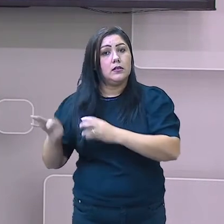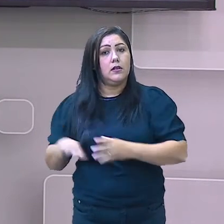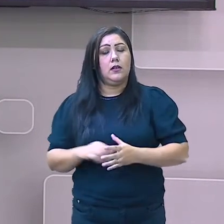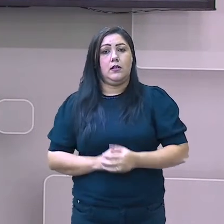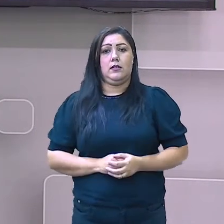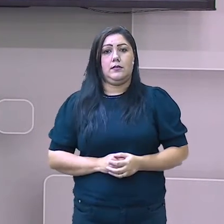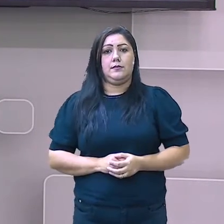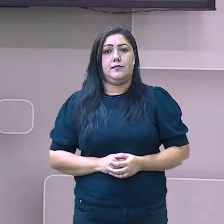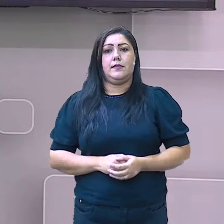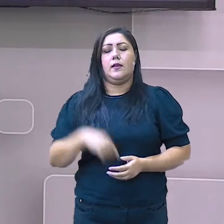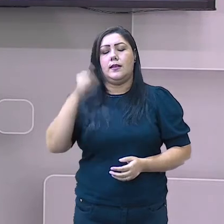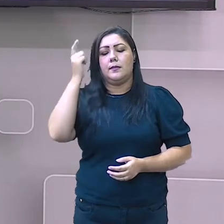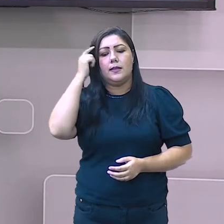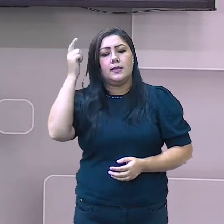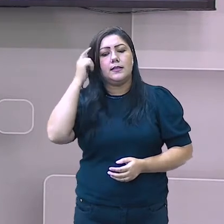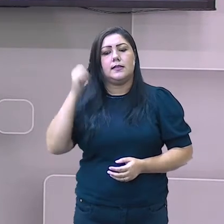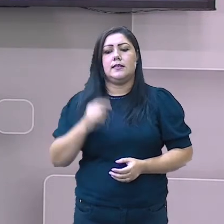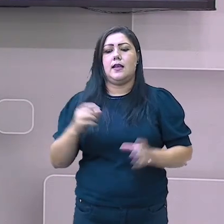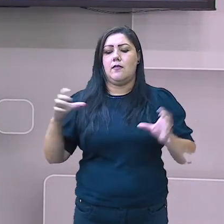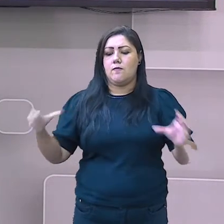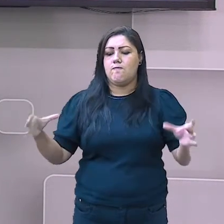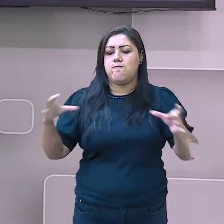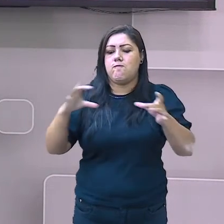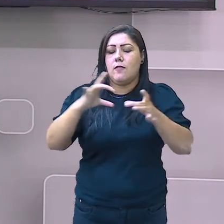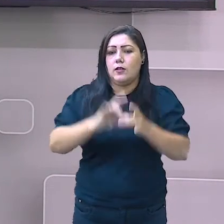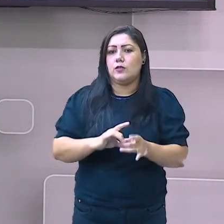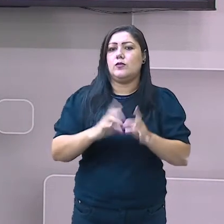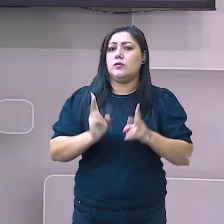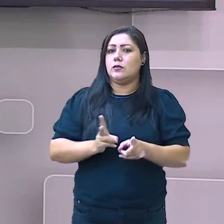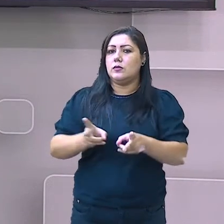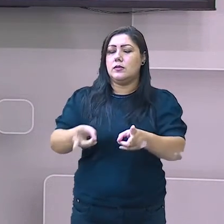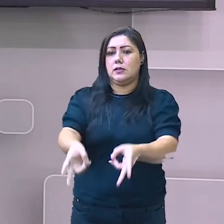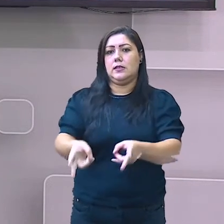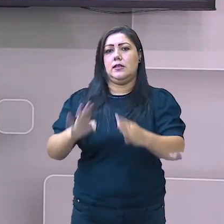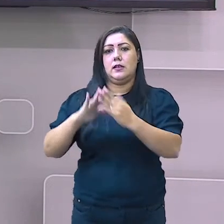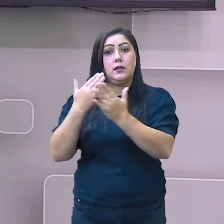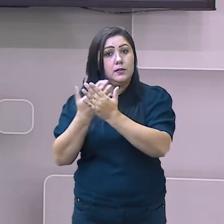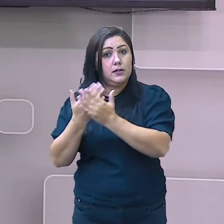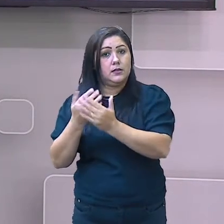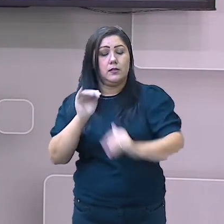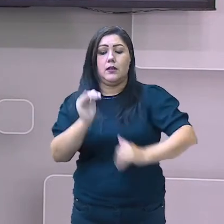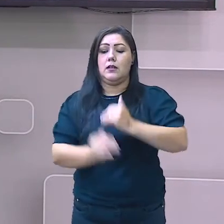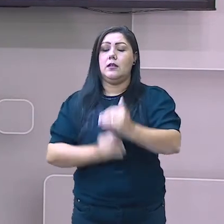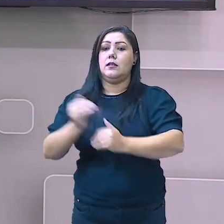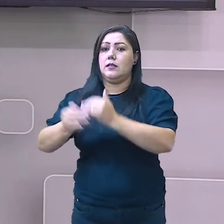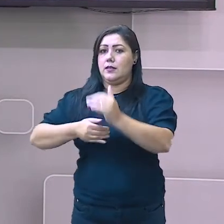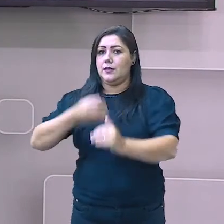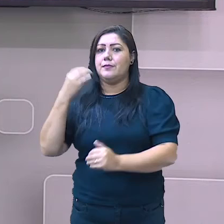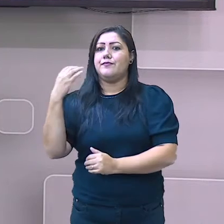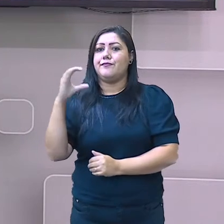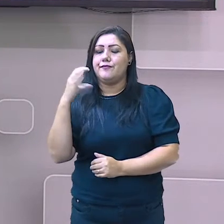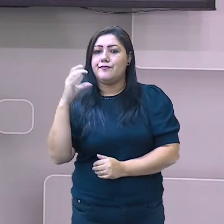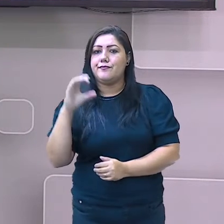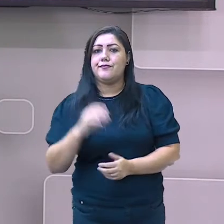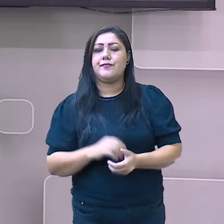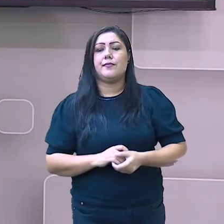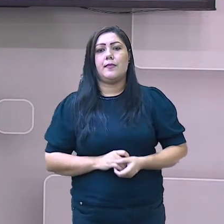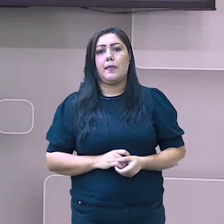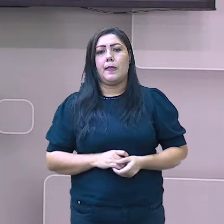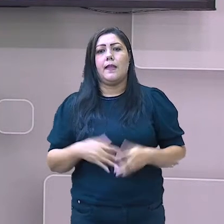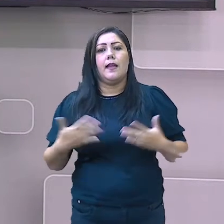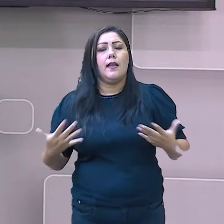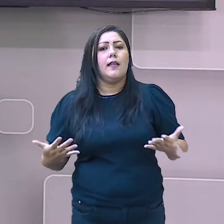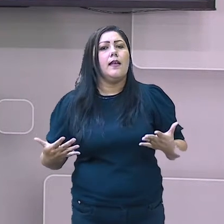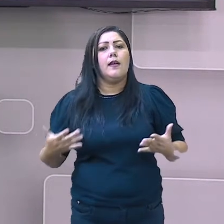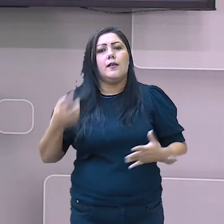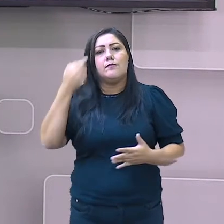da escola, da instituição pública, do trabalho e do desenvolvimento da ciência. Foi com essa visão